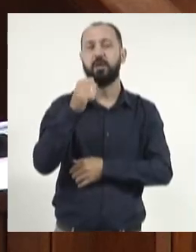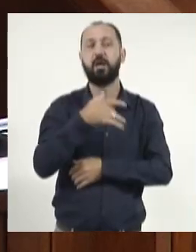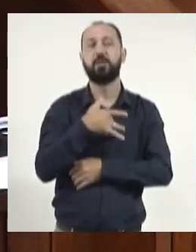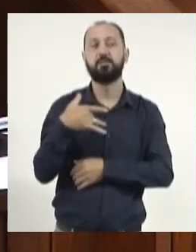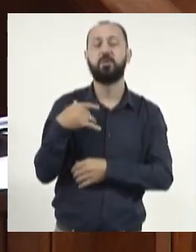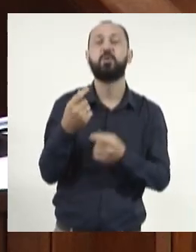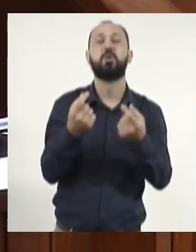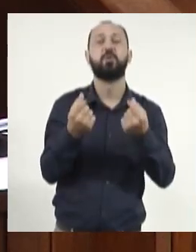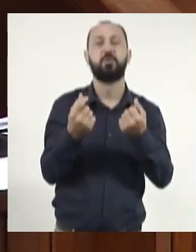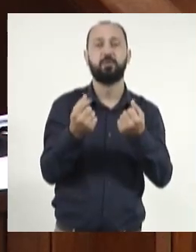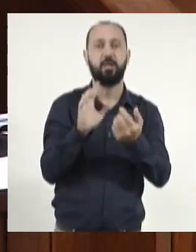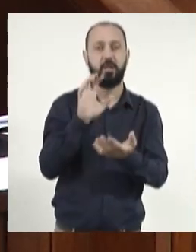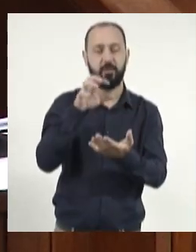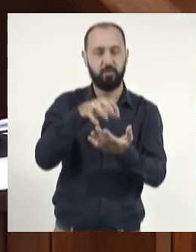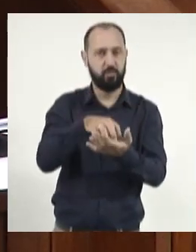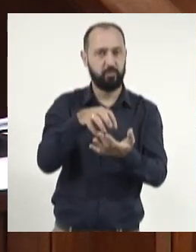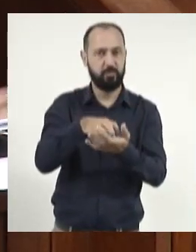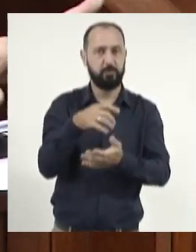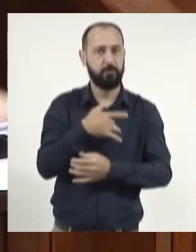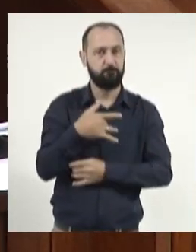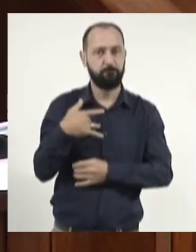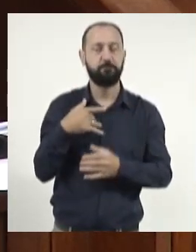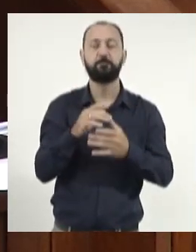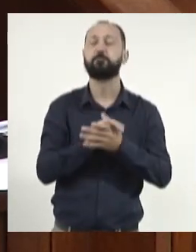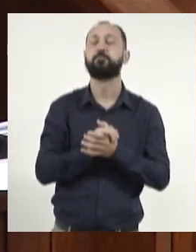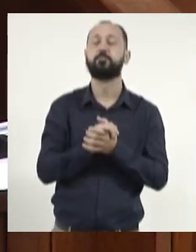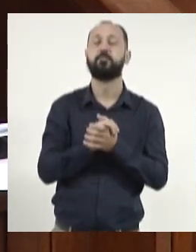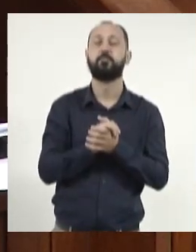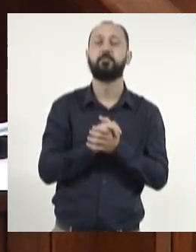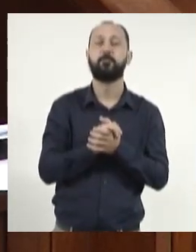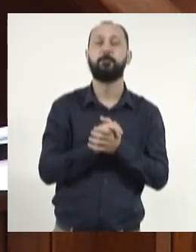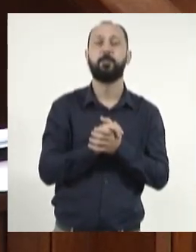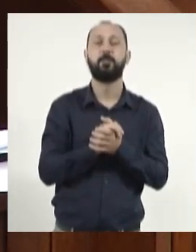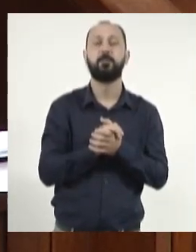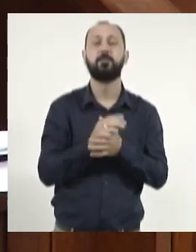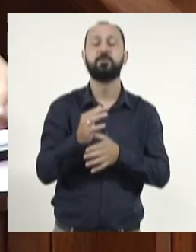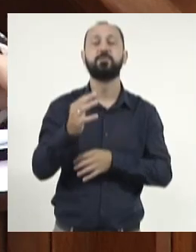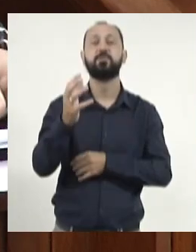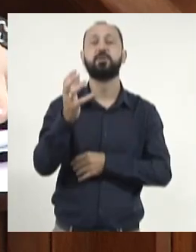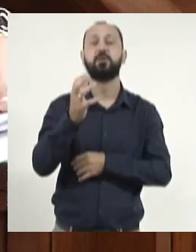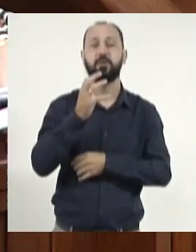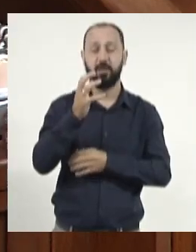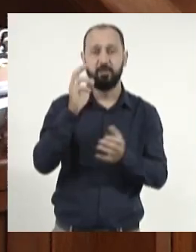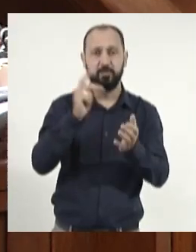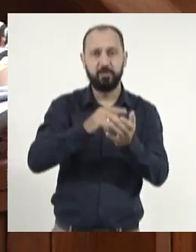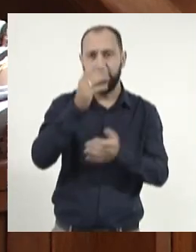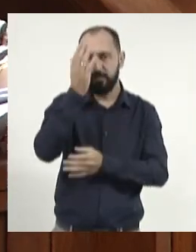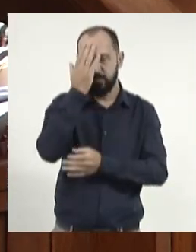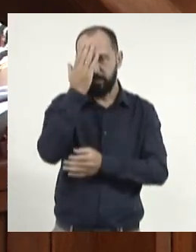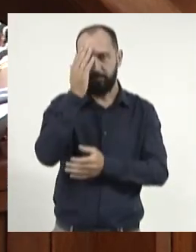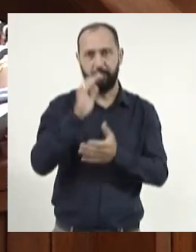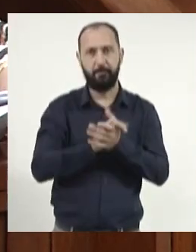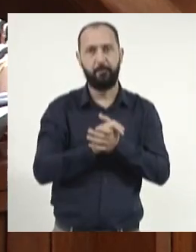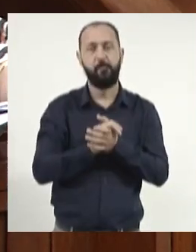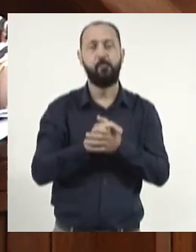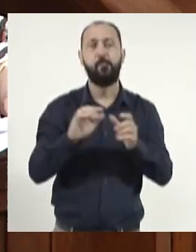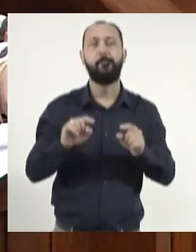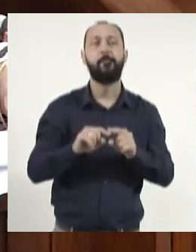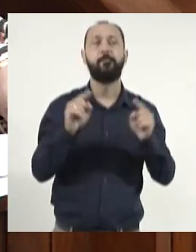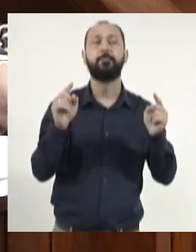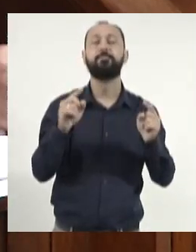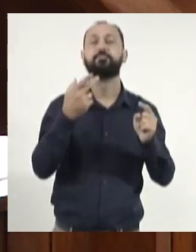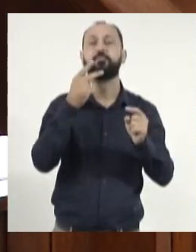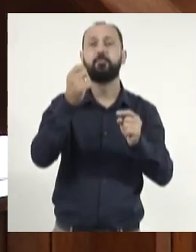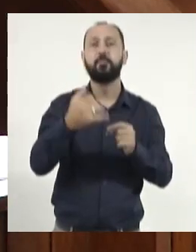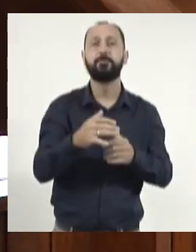saúde financeira da FunSaúde, e é disso que a gente quer realmente saber. Mas